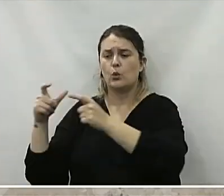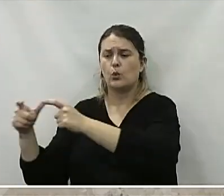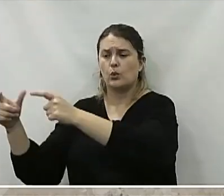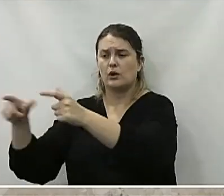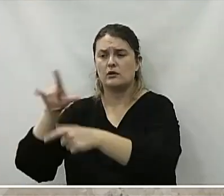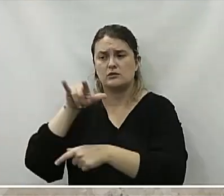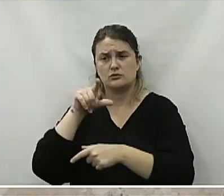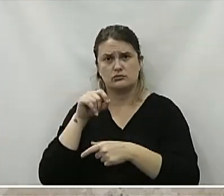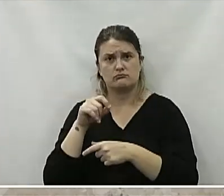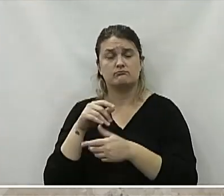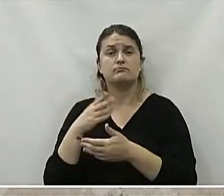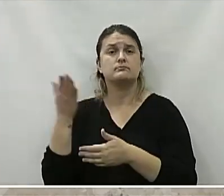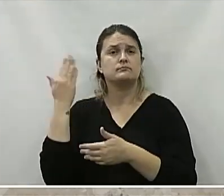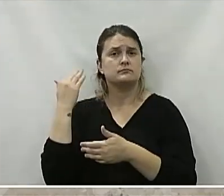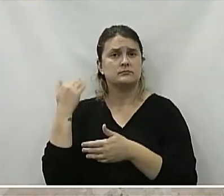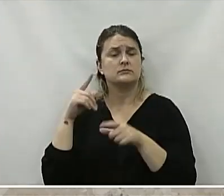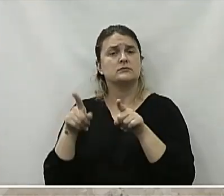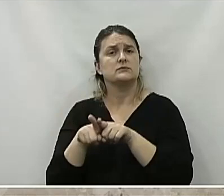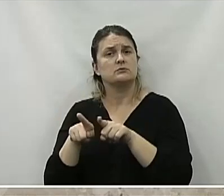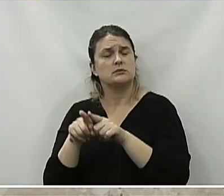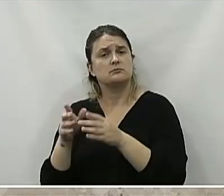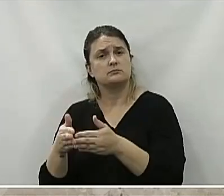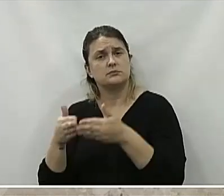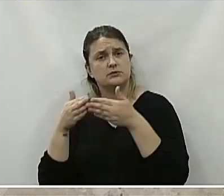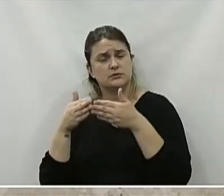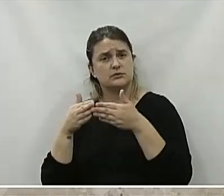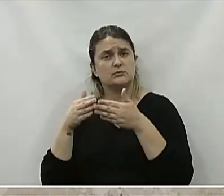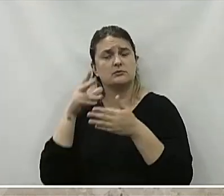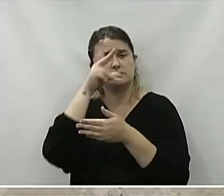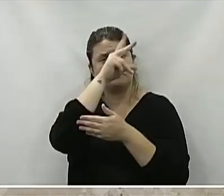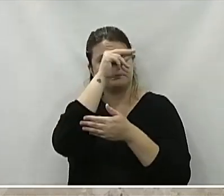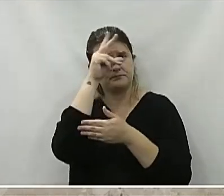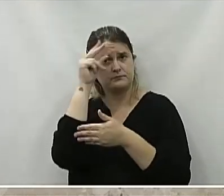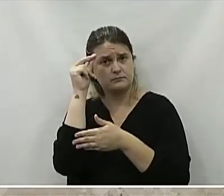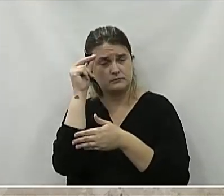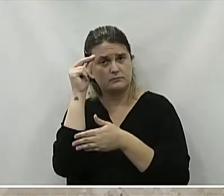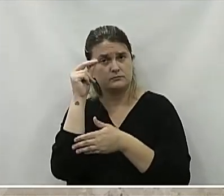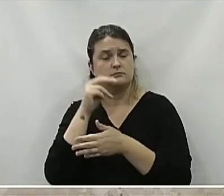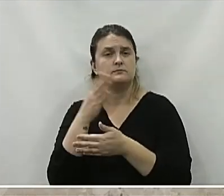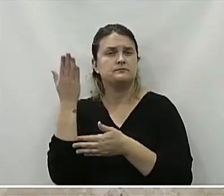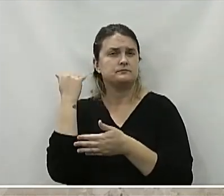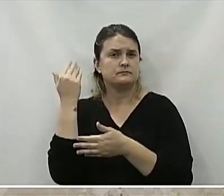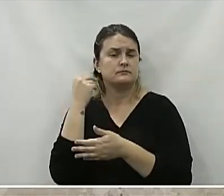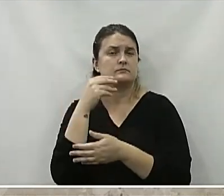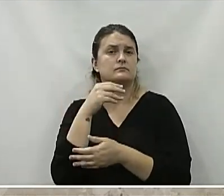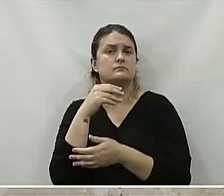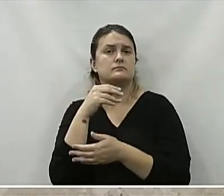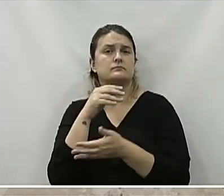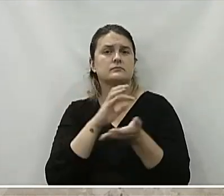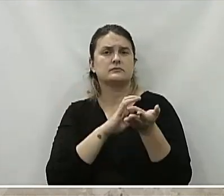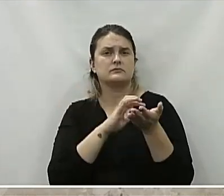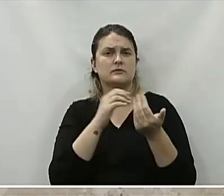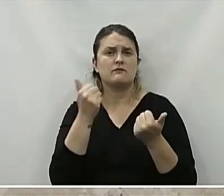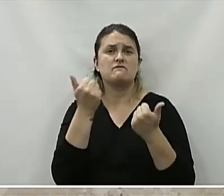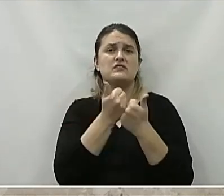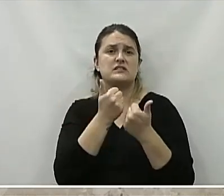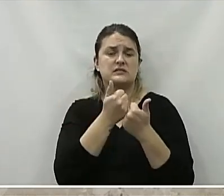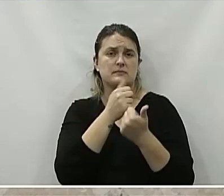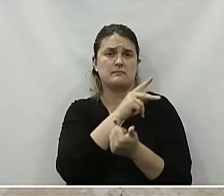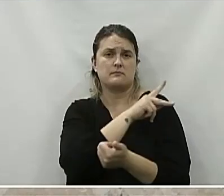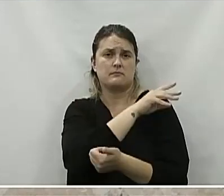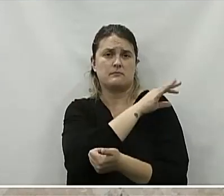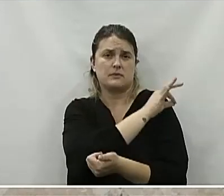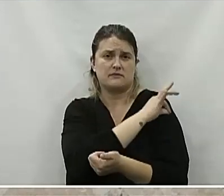lixeiras. Na ocasião, também solicitamos ao executivo, na época era o secretário, era o vice-prefeito,